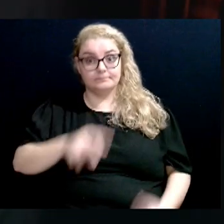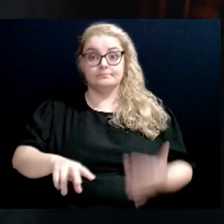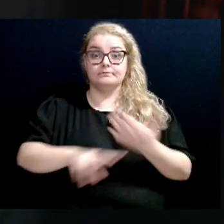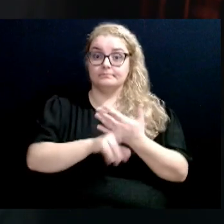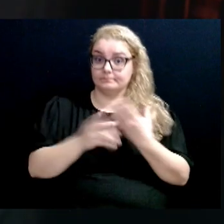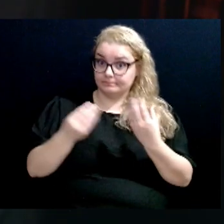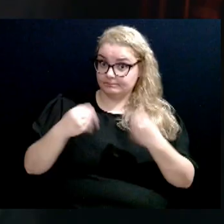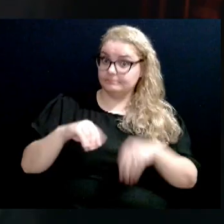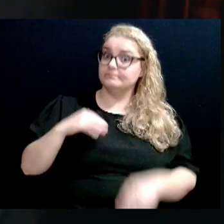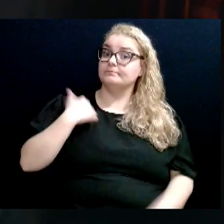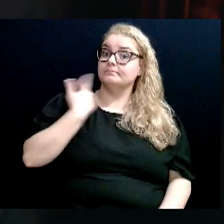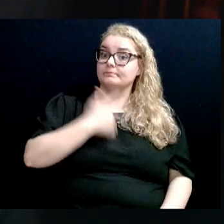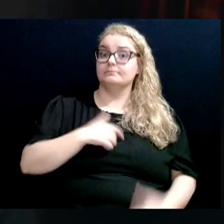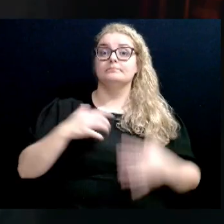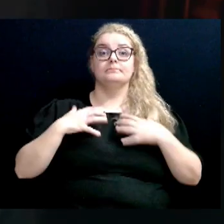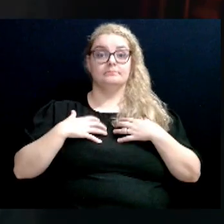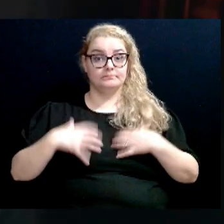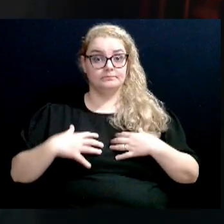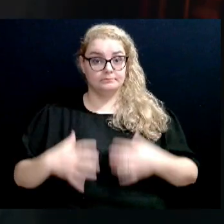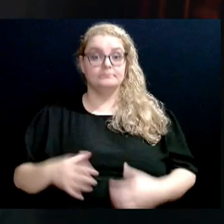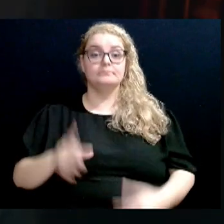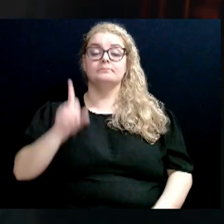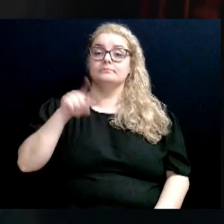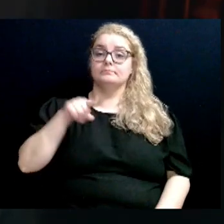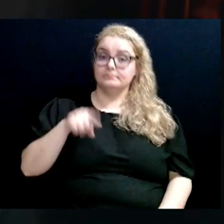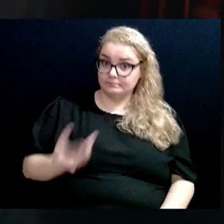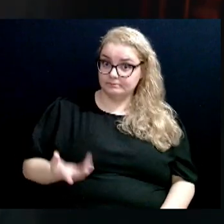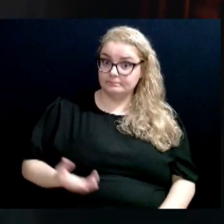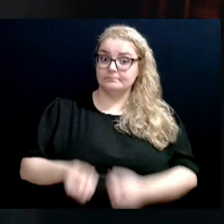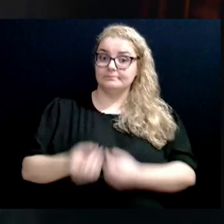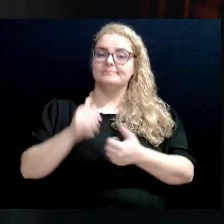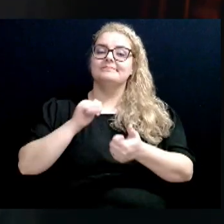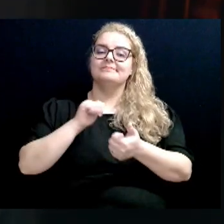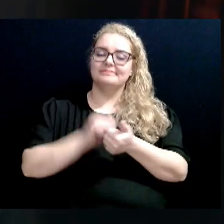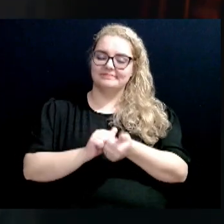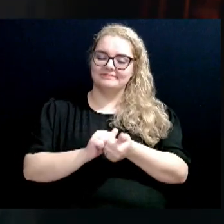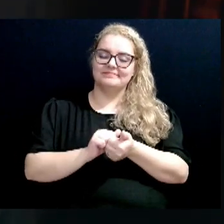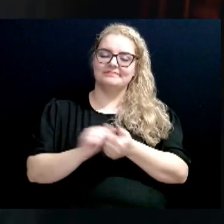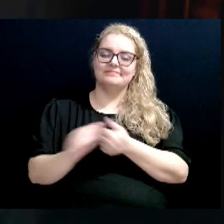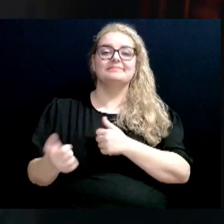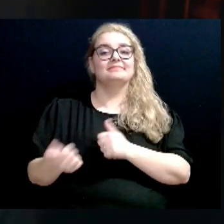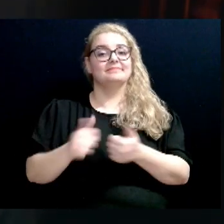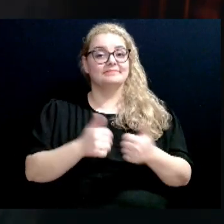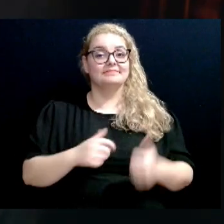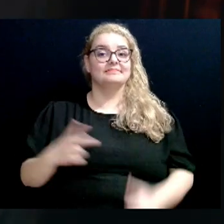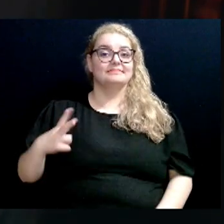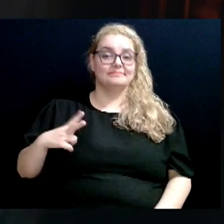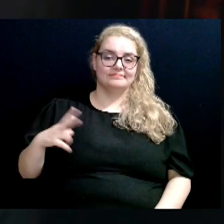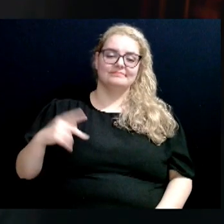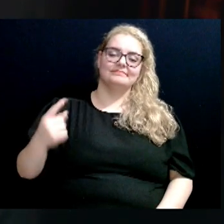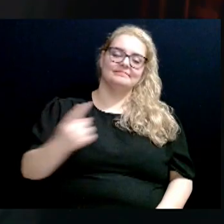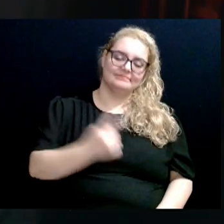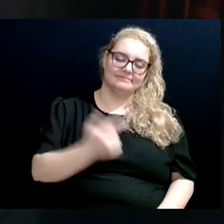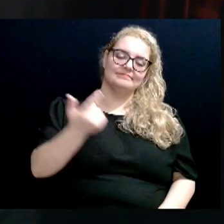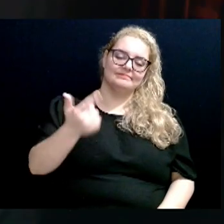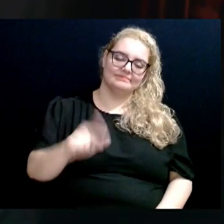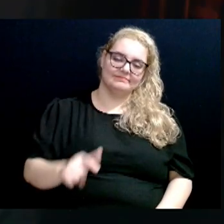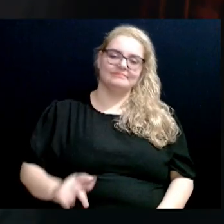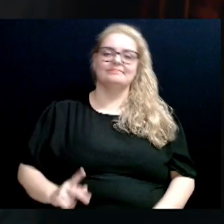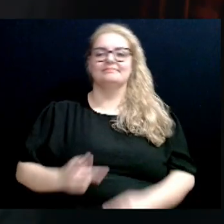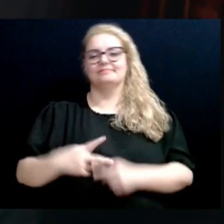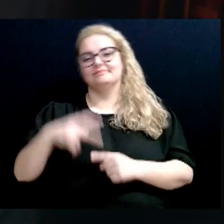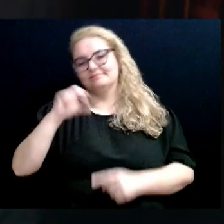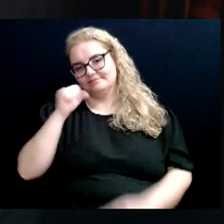nosso organismo. Informação de qualidade e avaliação individual continuam, gente, sendo sempre os